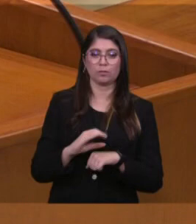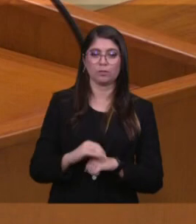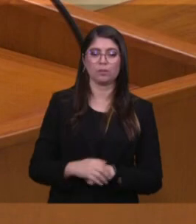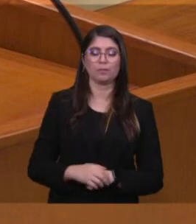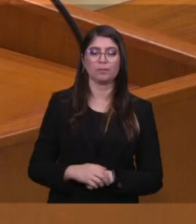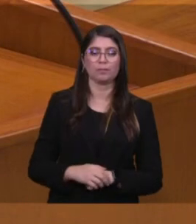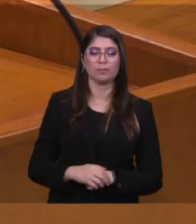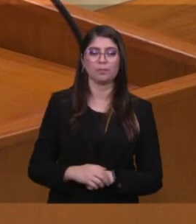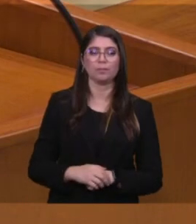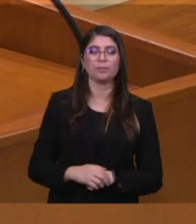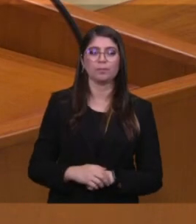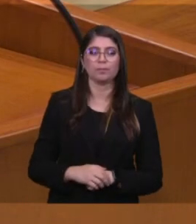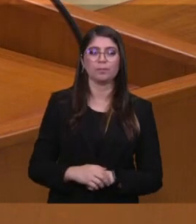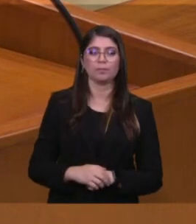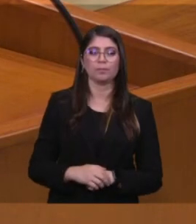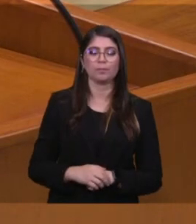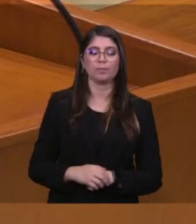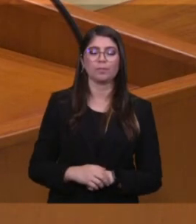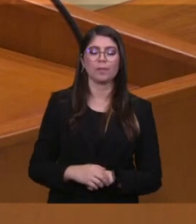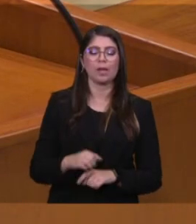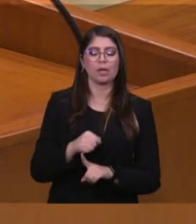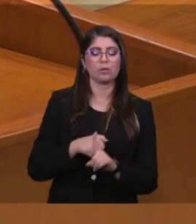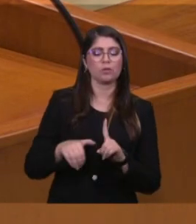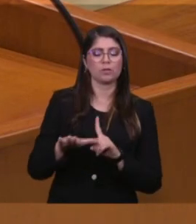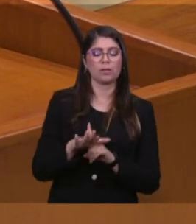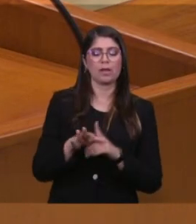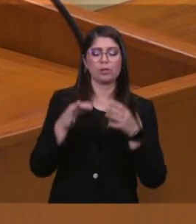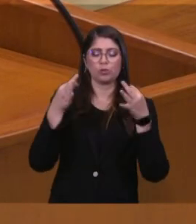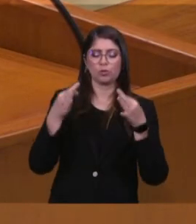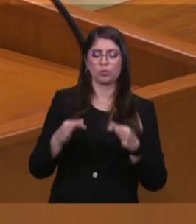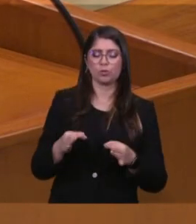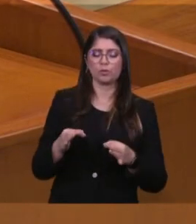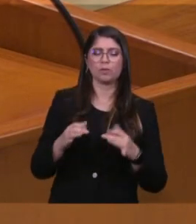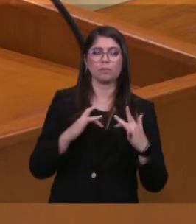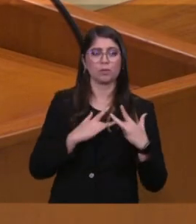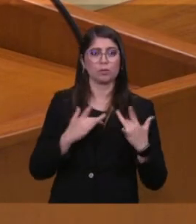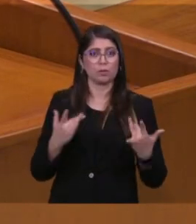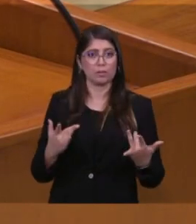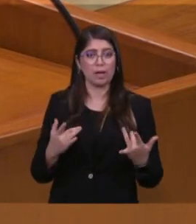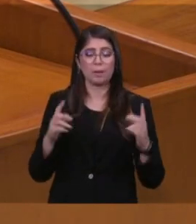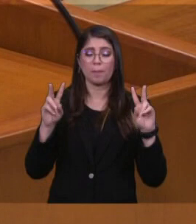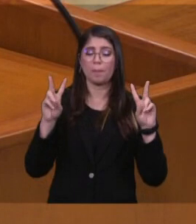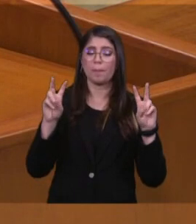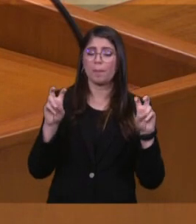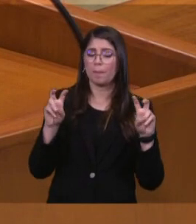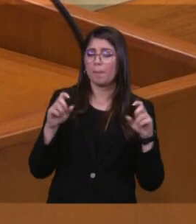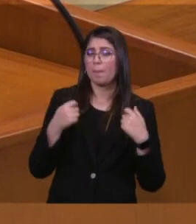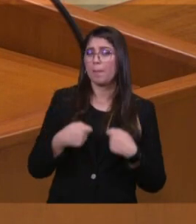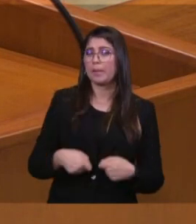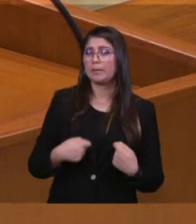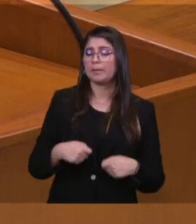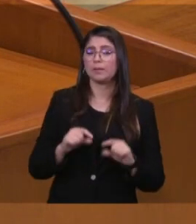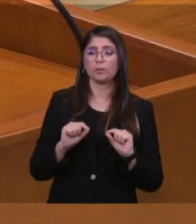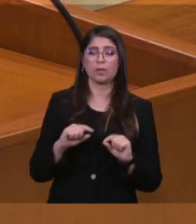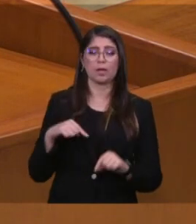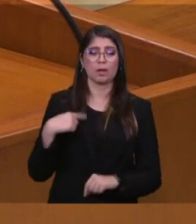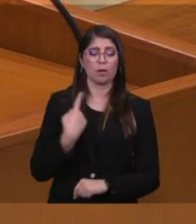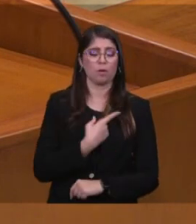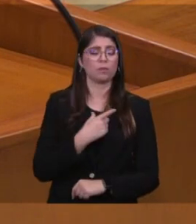nossa carta que prevê uma sociedade justa e solidária, é necessário, abre aspas, de fato, todos nós